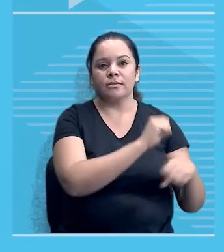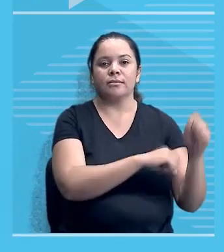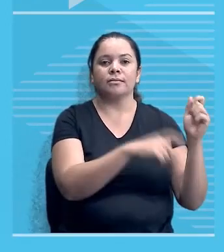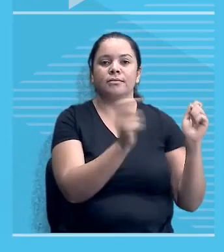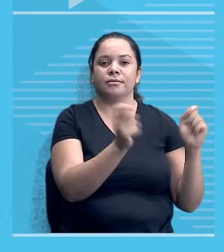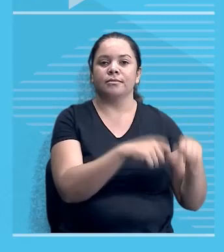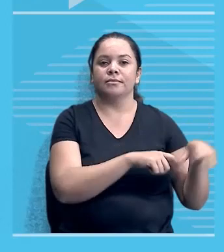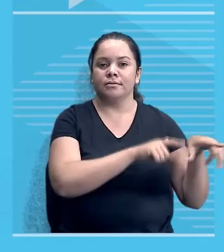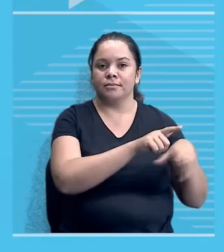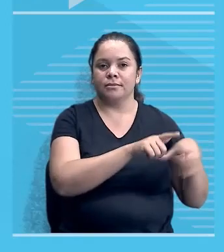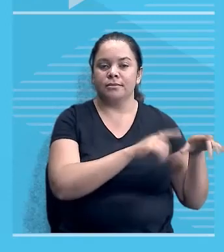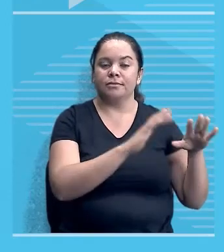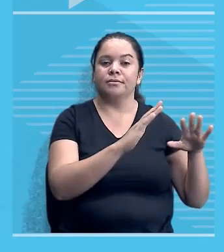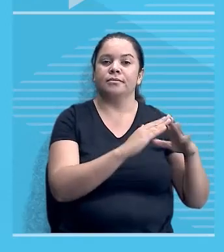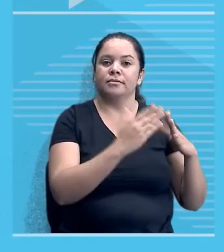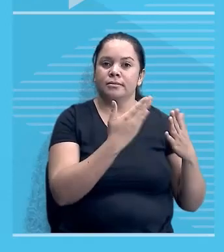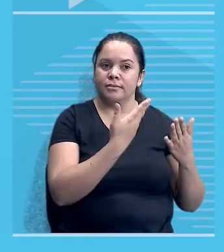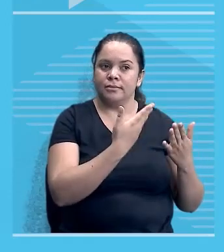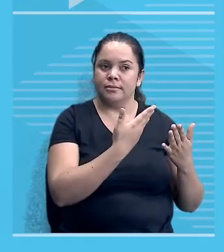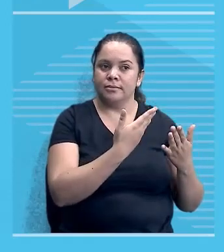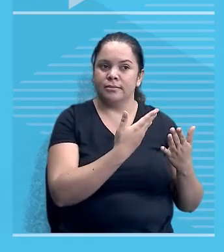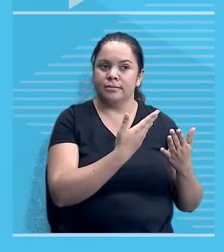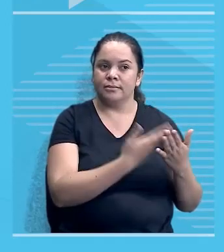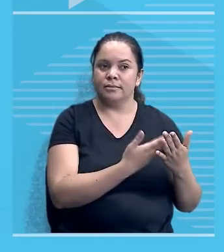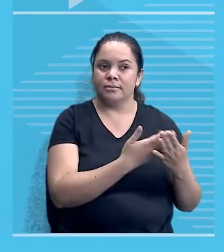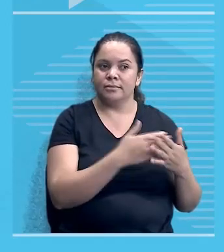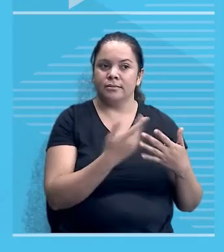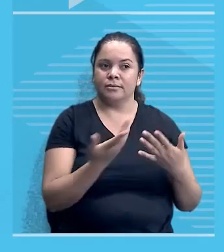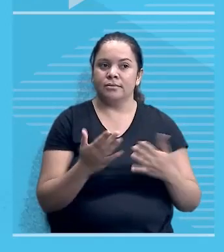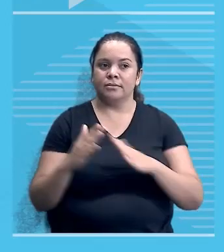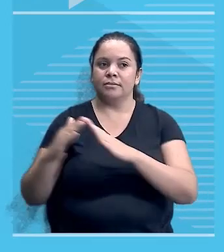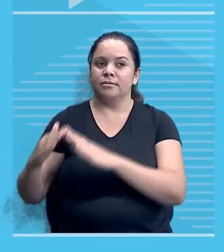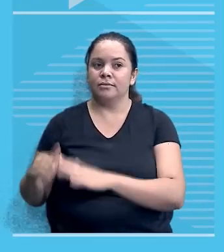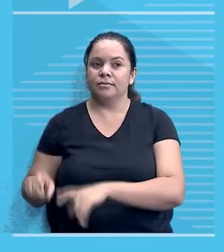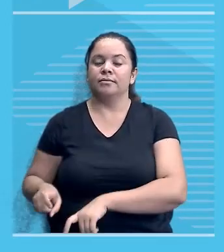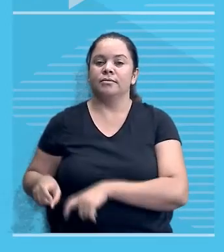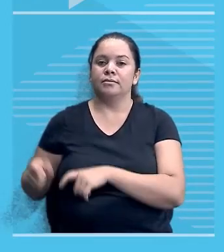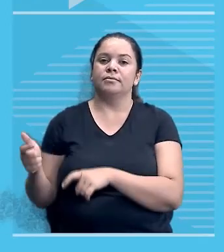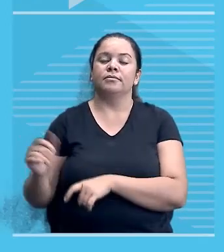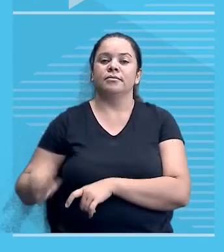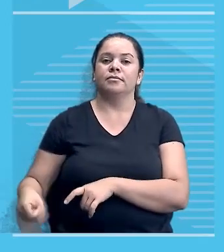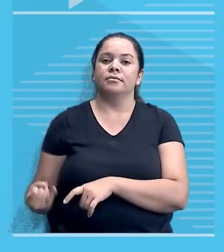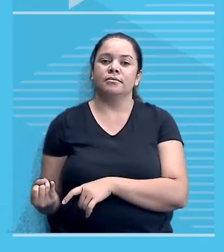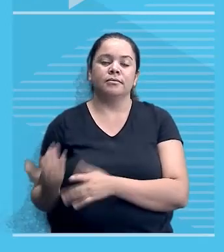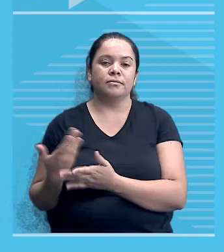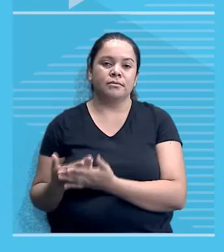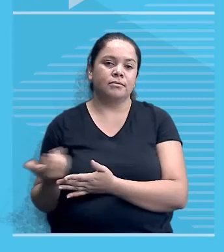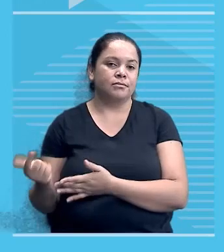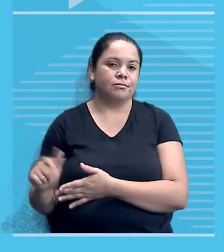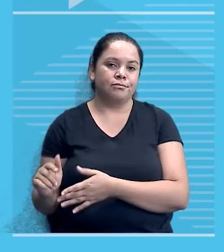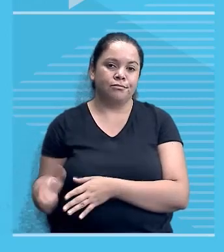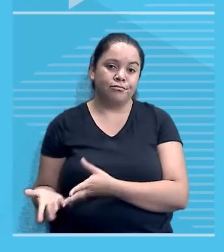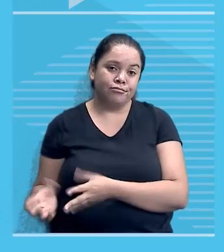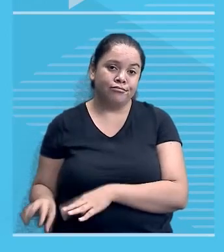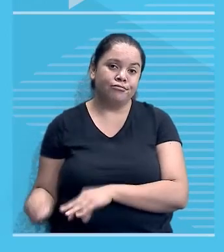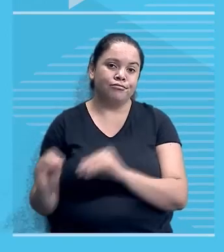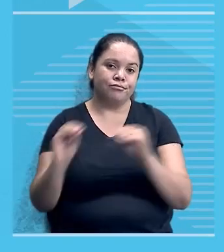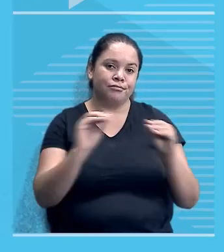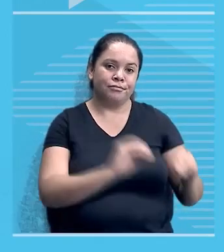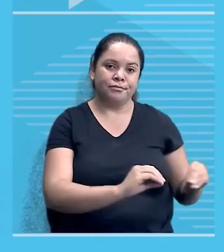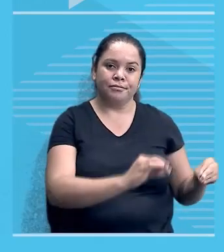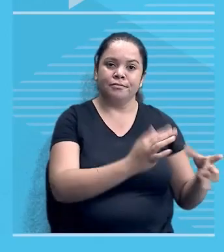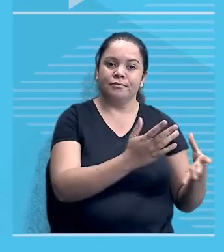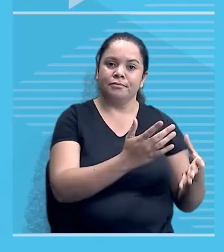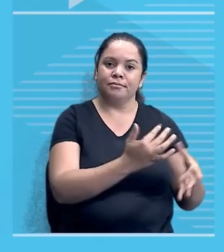emprego escolas não aqui eu moro no interior não tive a oportunidade de estudar vou para a cidade né da